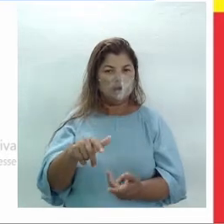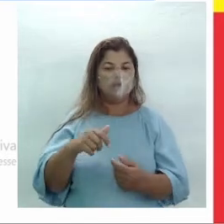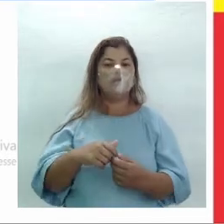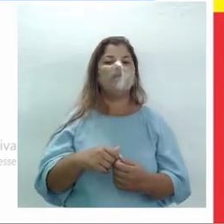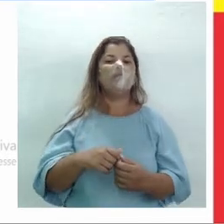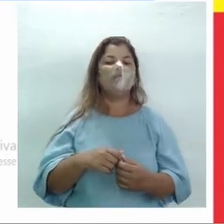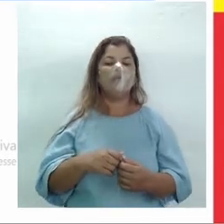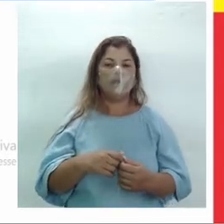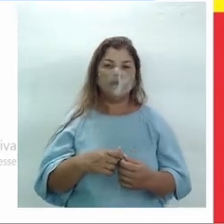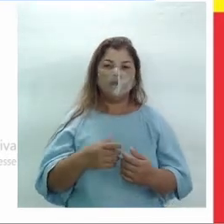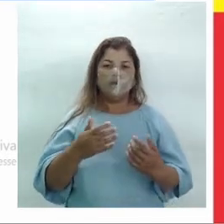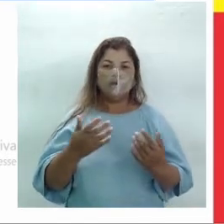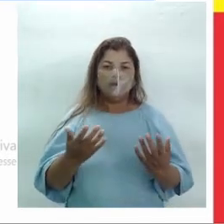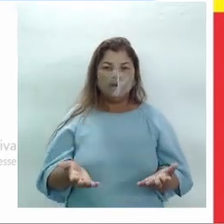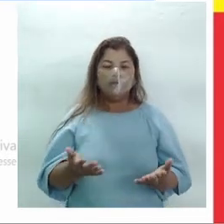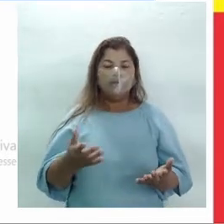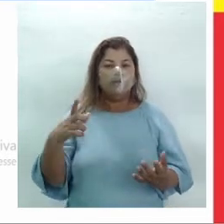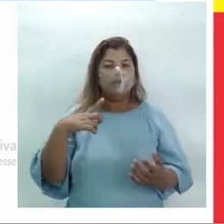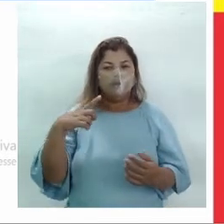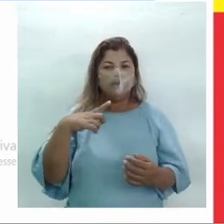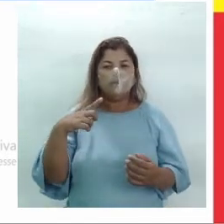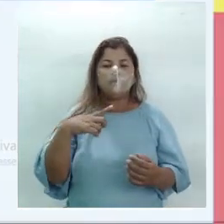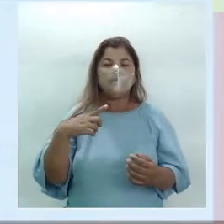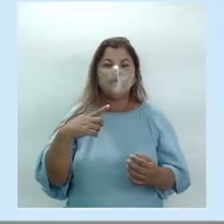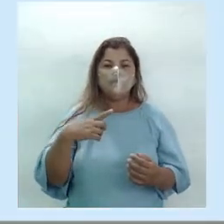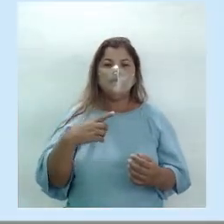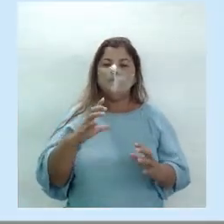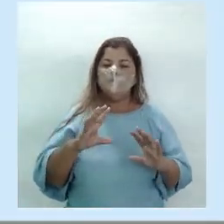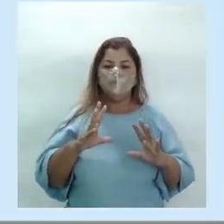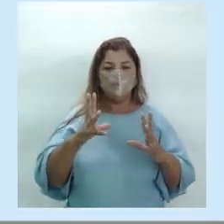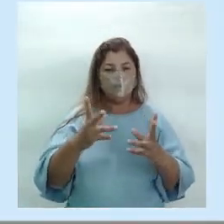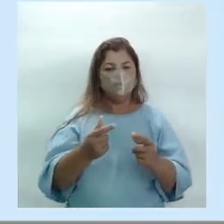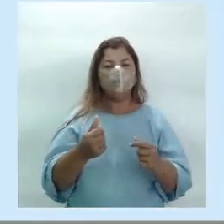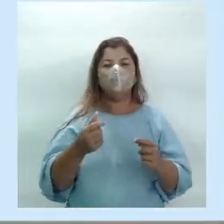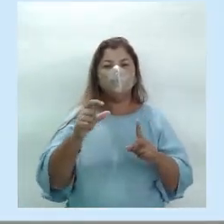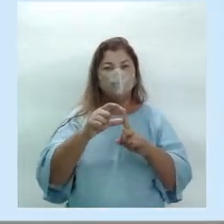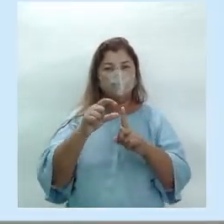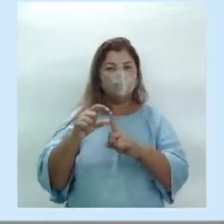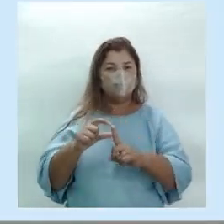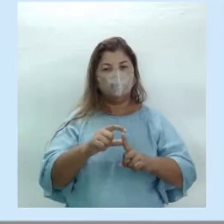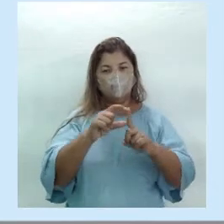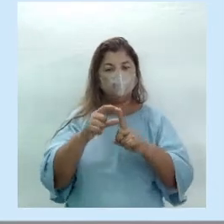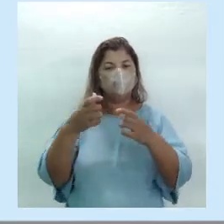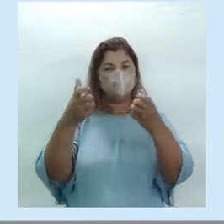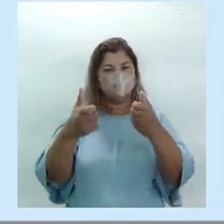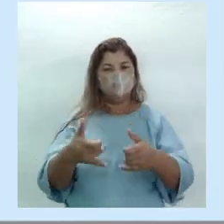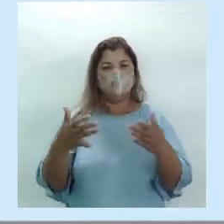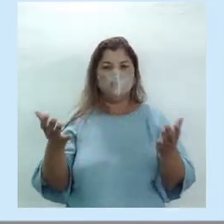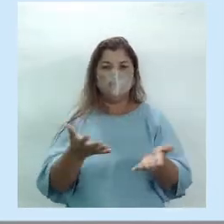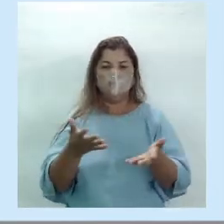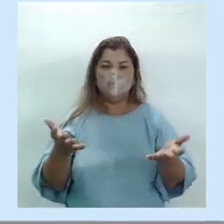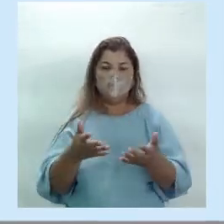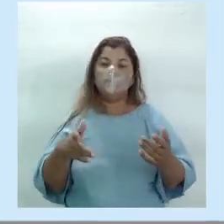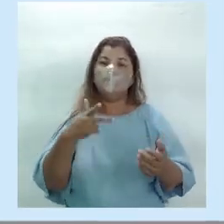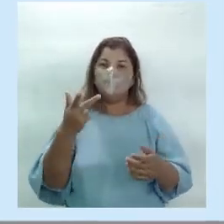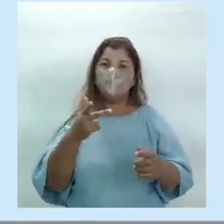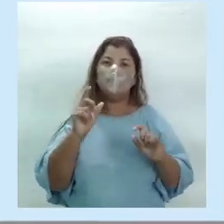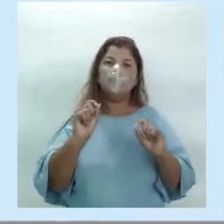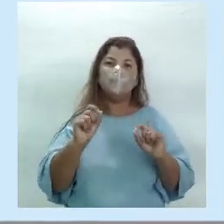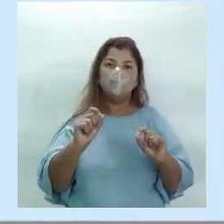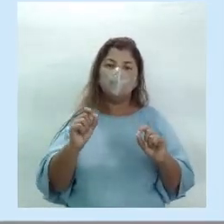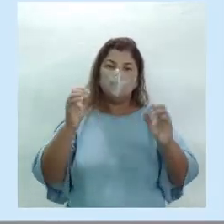religiões existentes no mundo. Vejam só, cortando para mim, justamente todas essas palavras que eu acabei